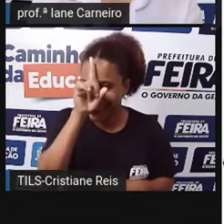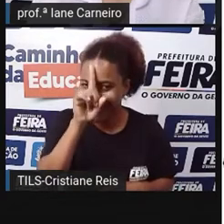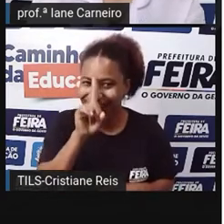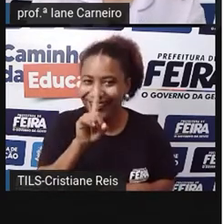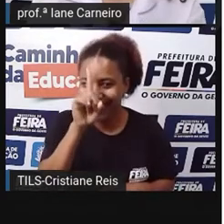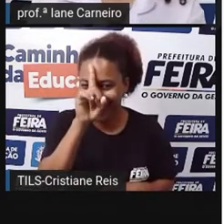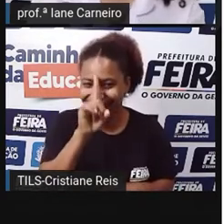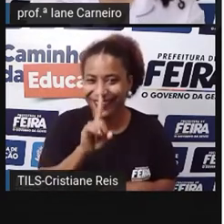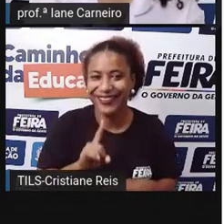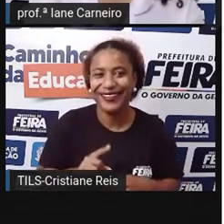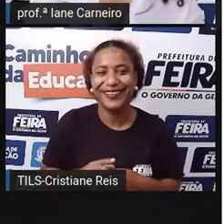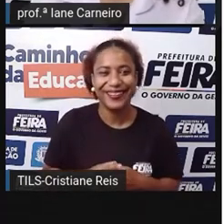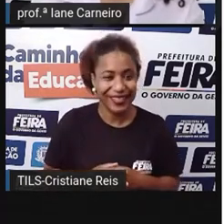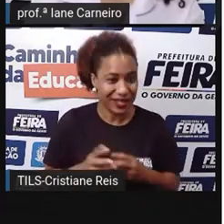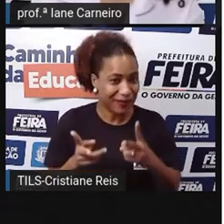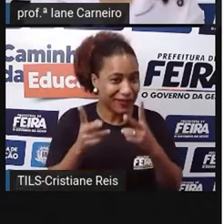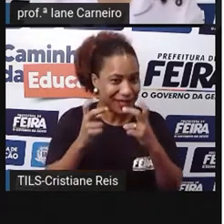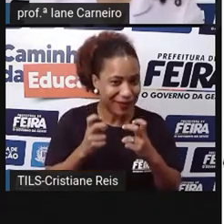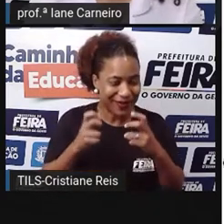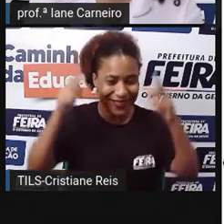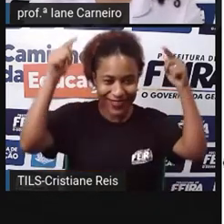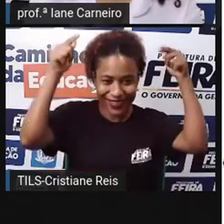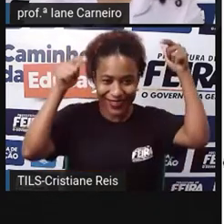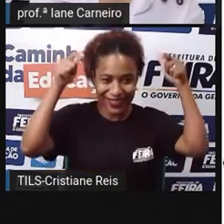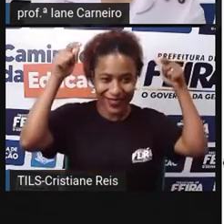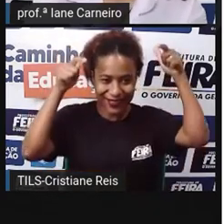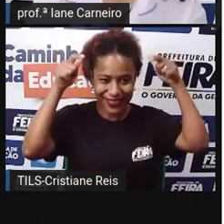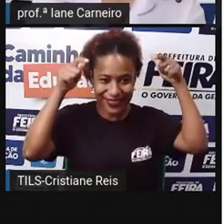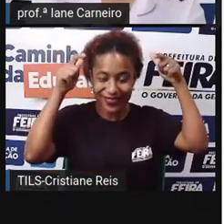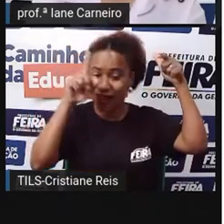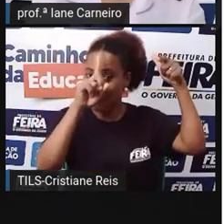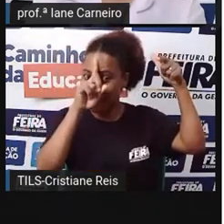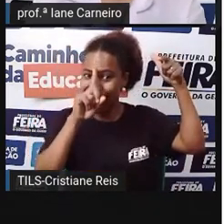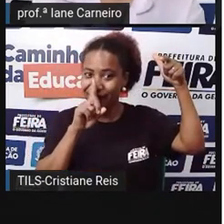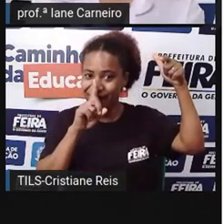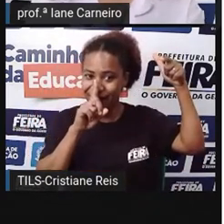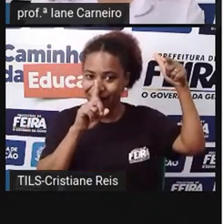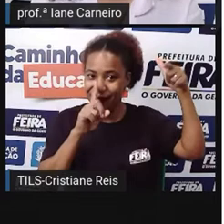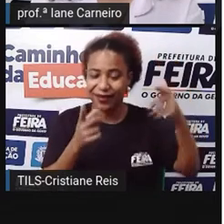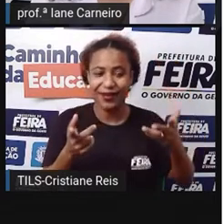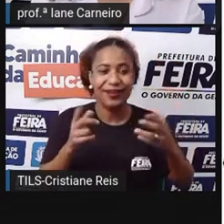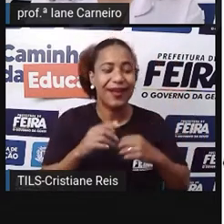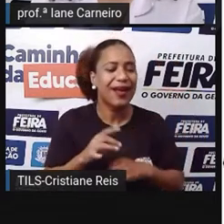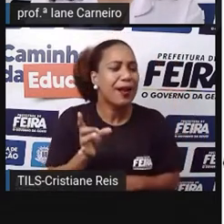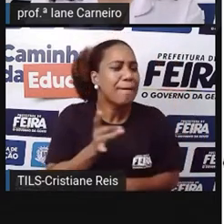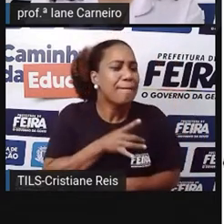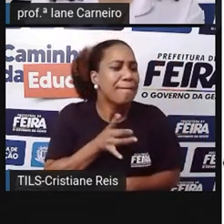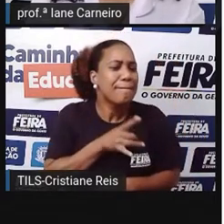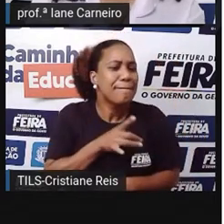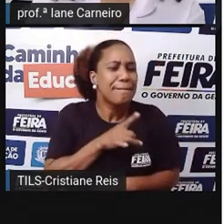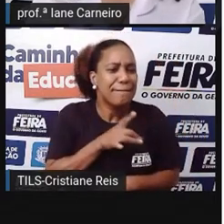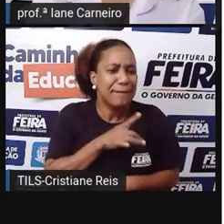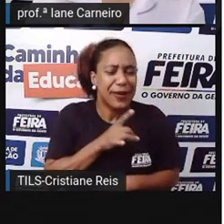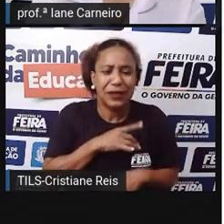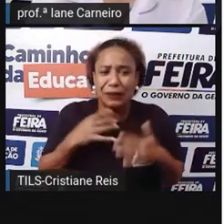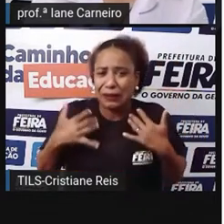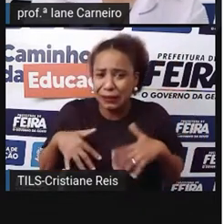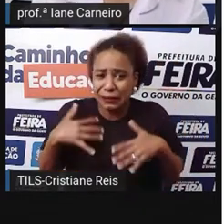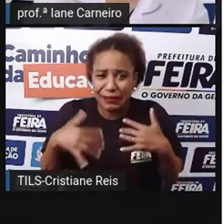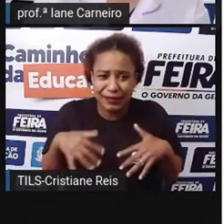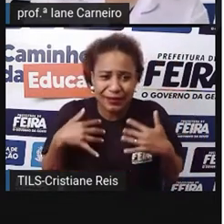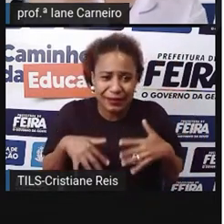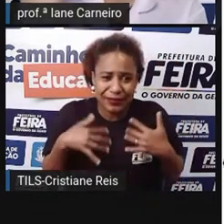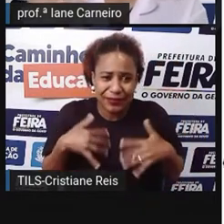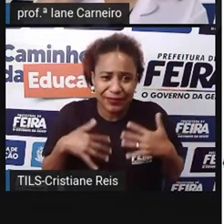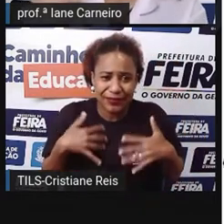amarelo. Vocês perceberam que a Chapeuzinho amarelo foi o que ela fez para perder os medos, né? Ela foi cada vez